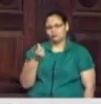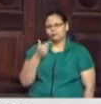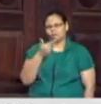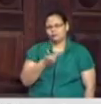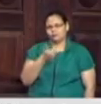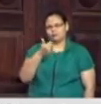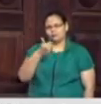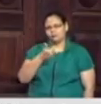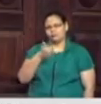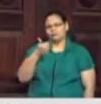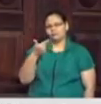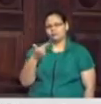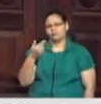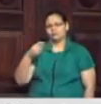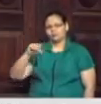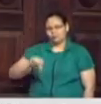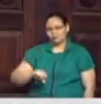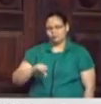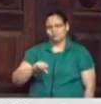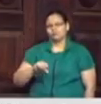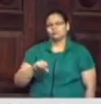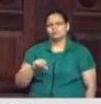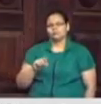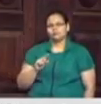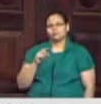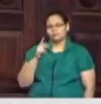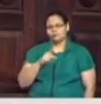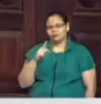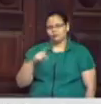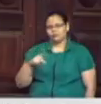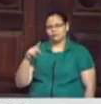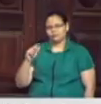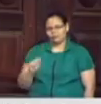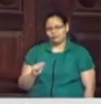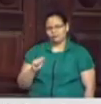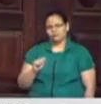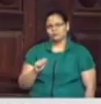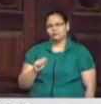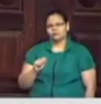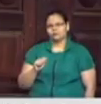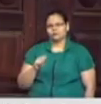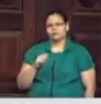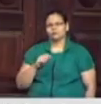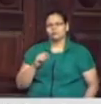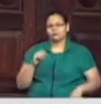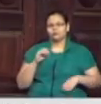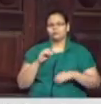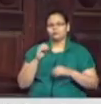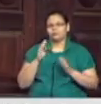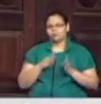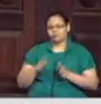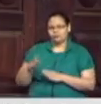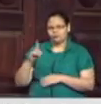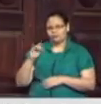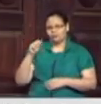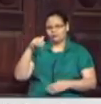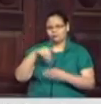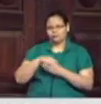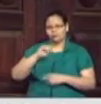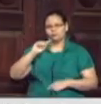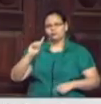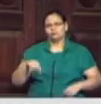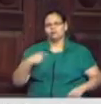de 2016, que tratam da LOA e da PPA, respectivamente, entrarão nessa ordem do dia para votação após